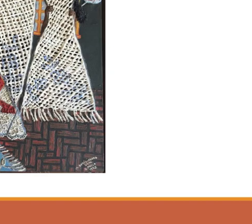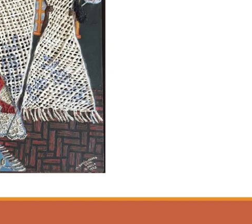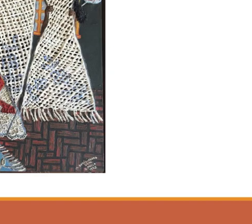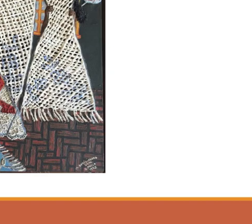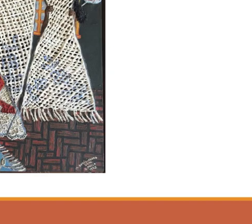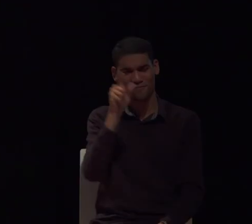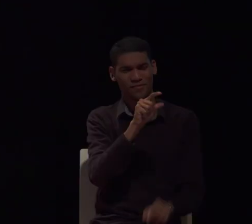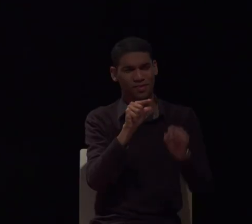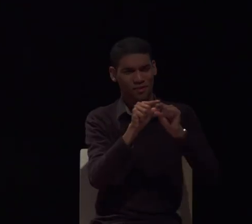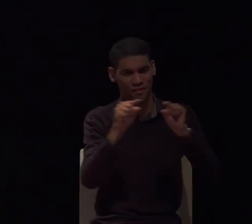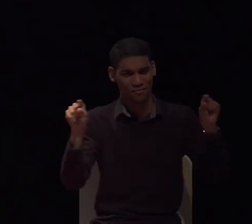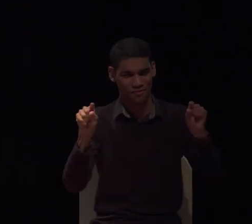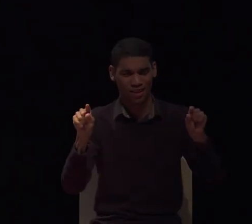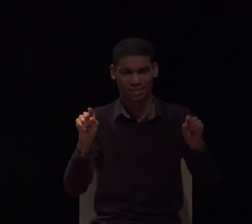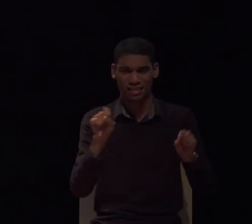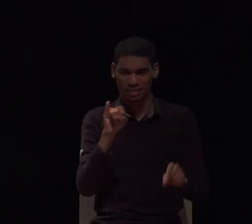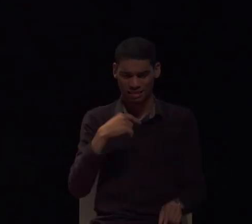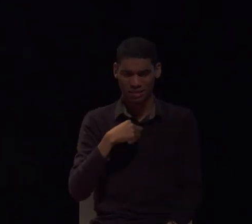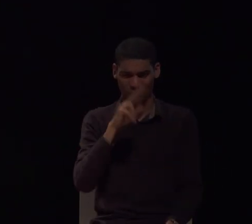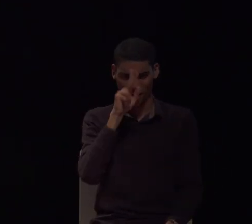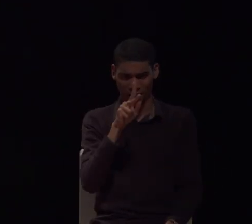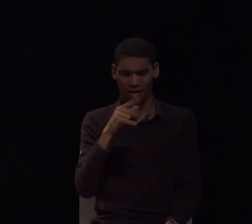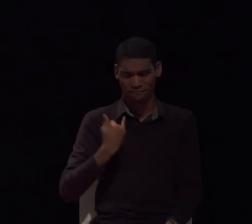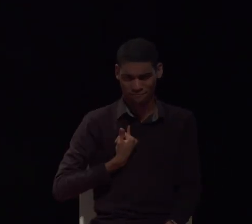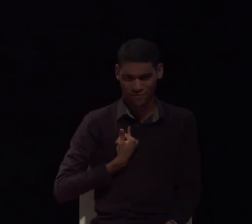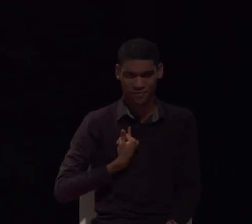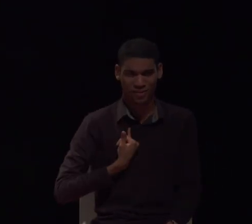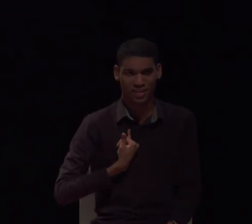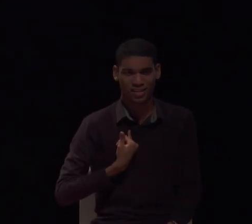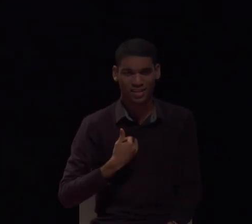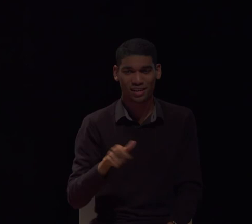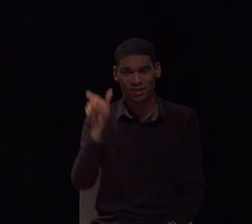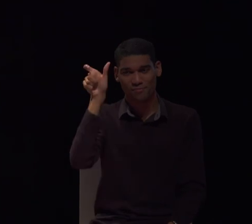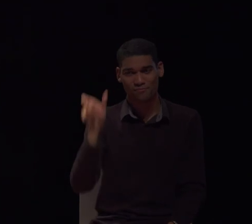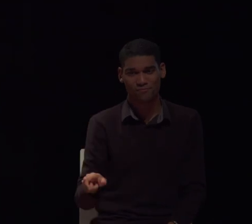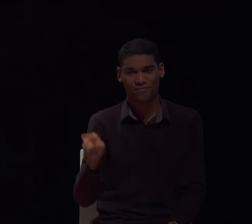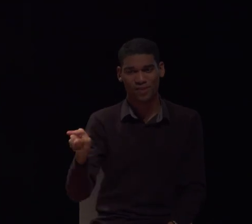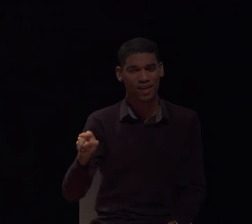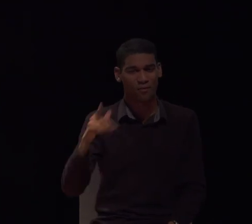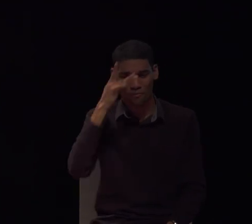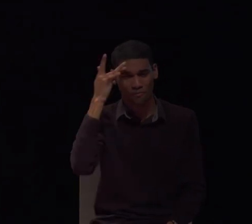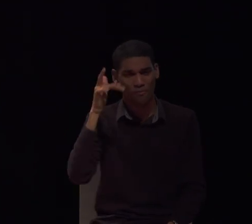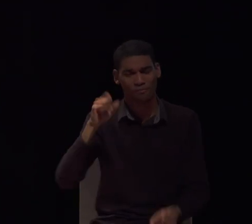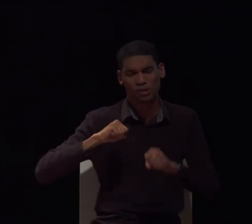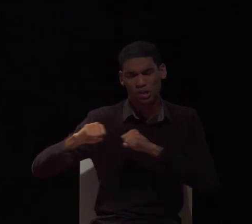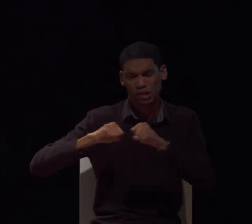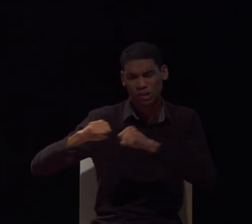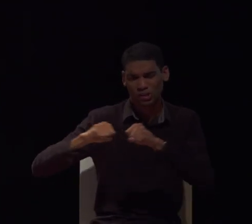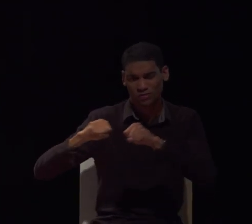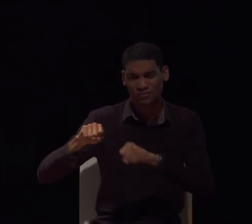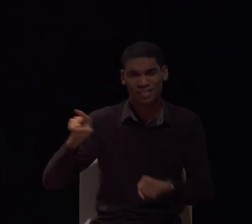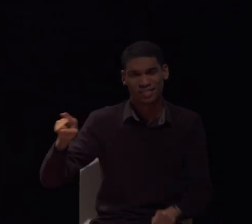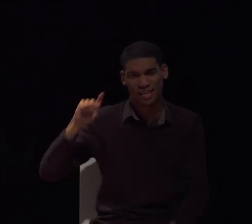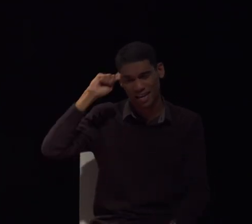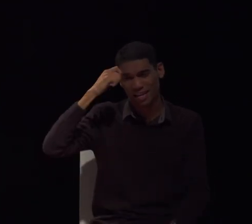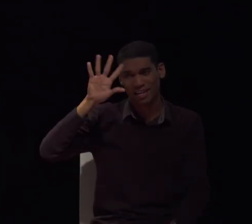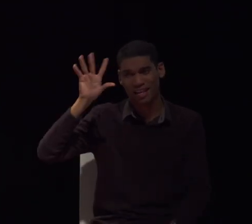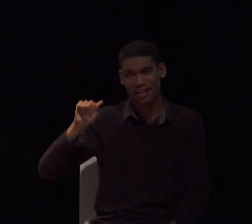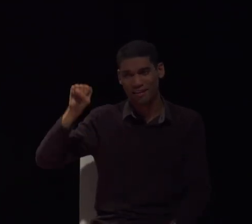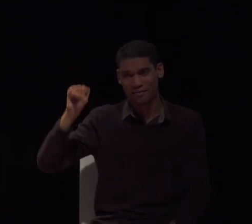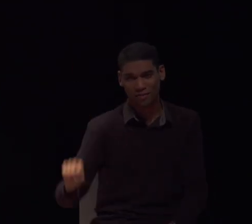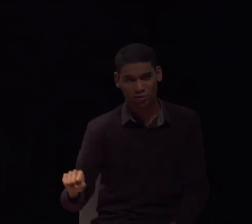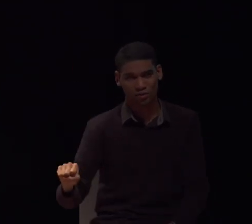for necessário é ter steve biko que era um importante ativista da áfrica do sul contra o